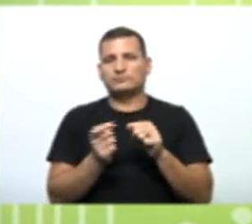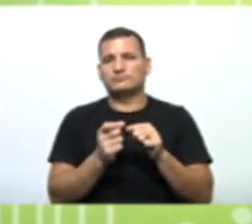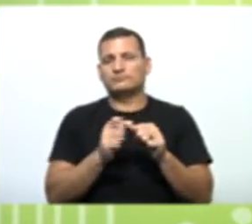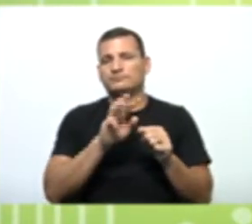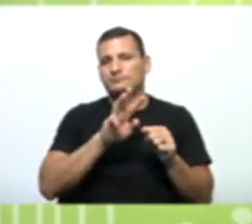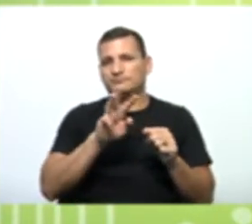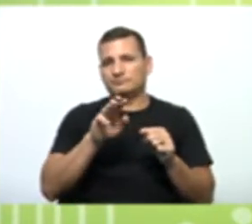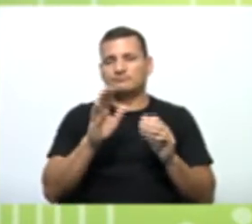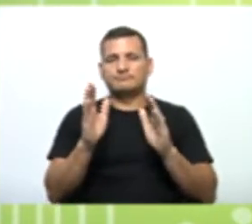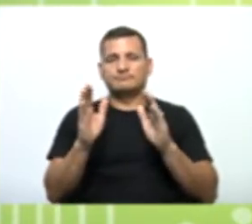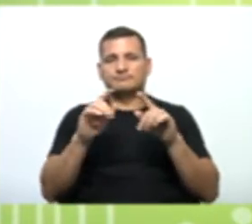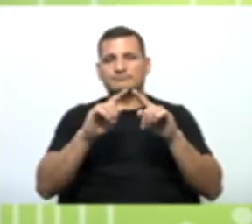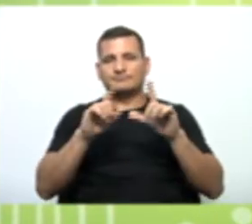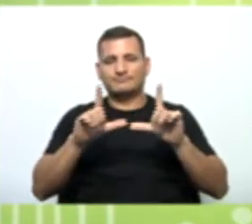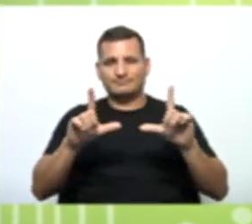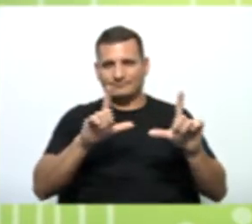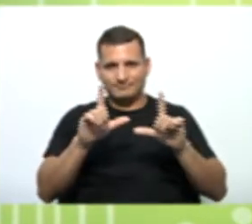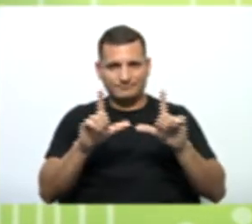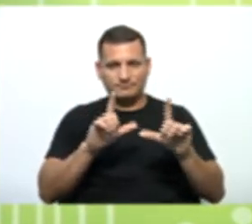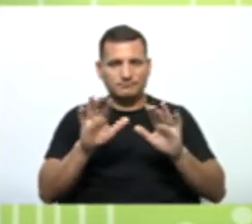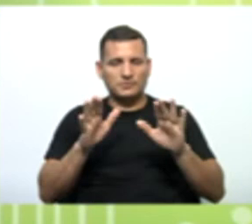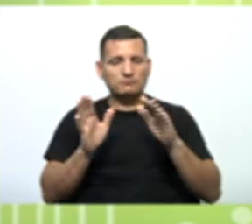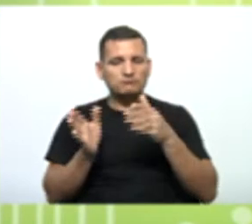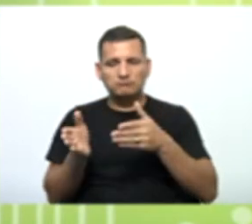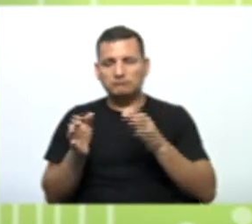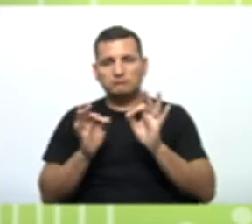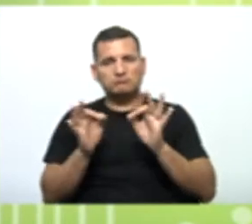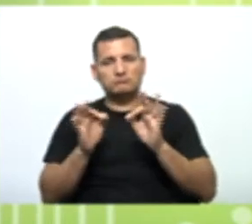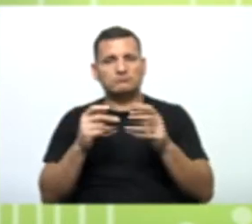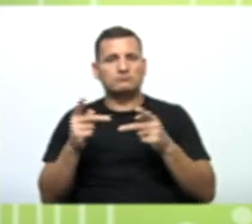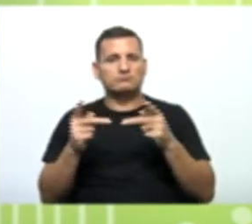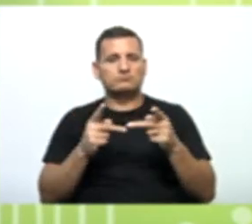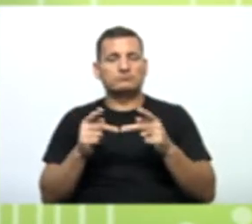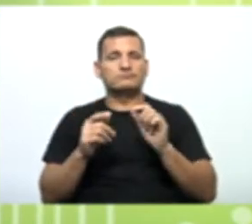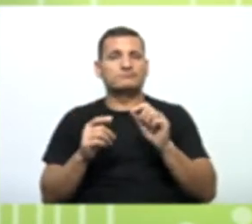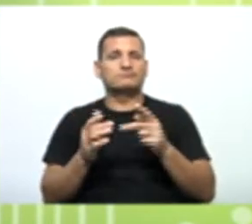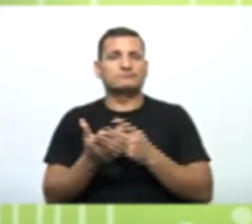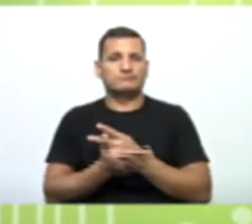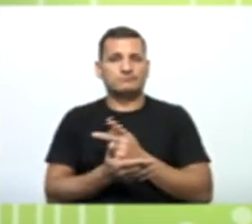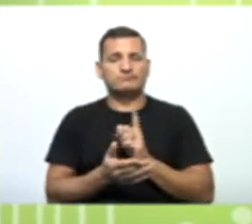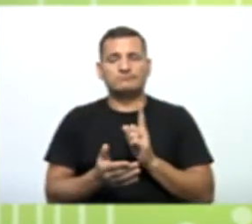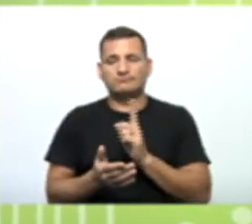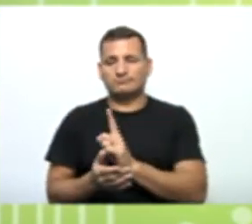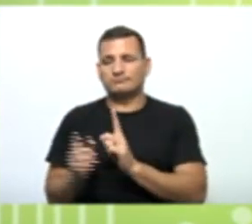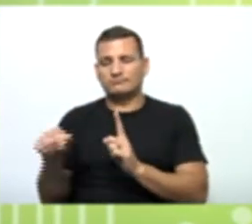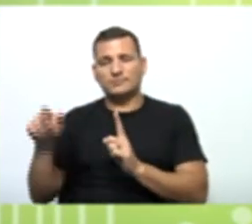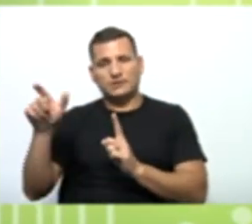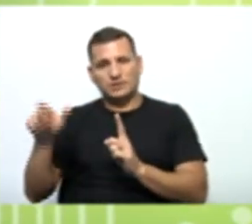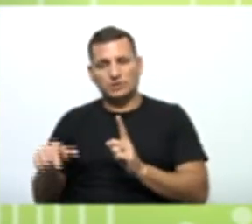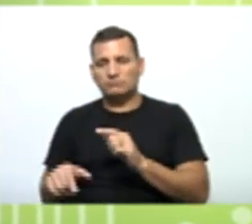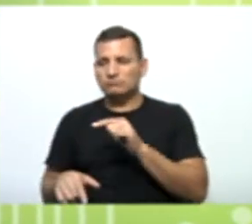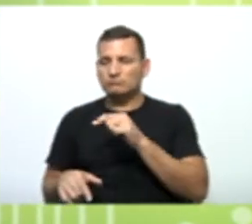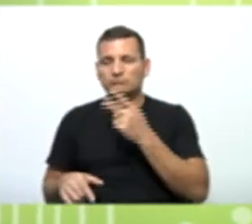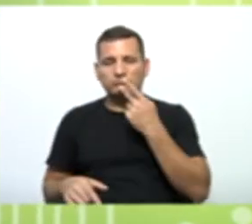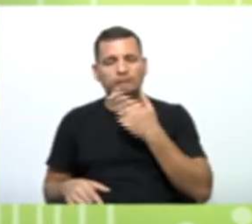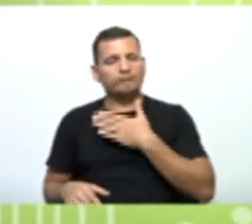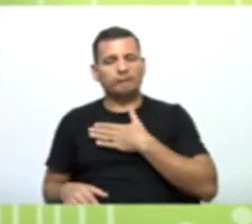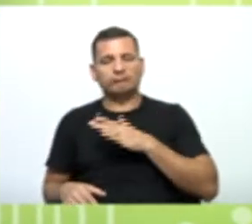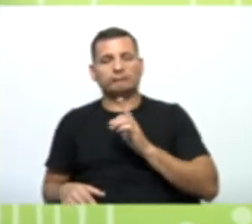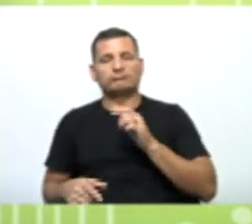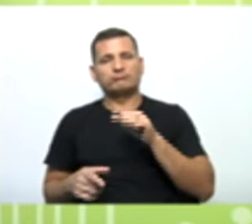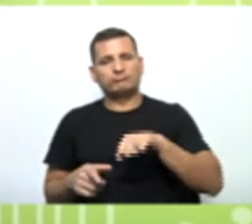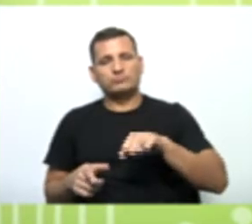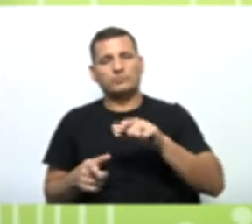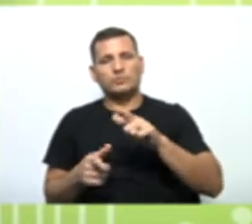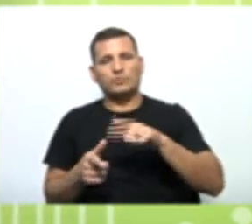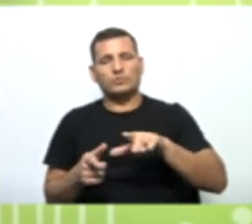se preocuparam com o projeto. E aí o que acontece? Chega para o cliente fala assim, não gostei, faz de novo. E